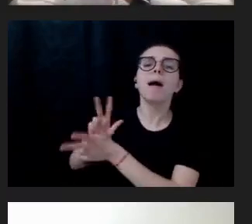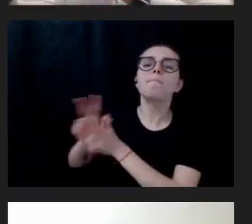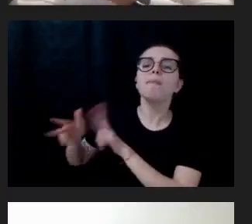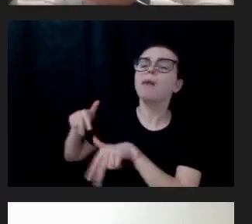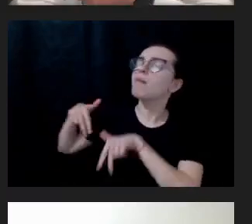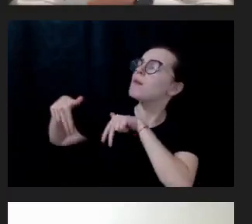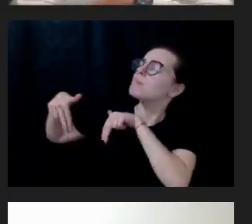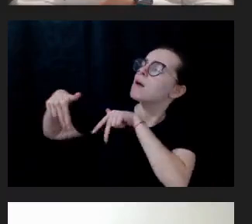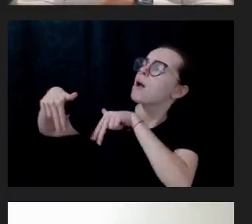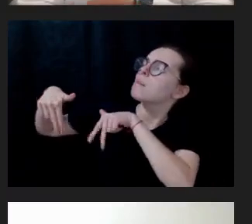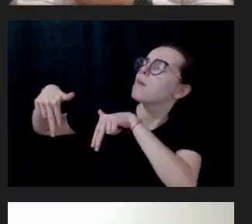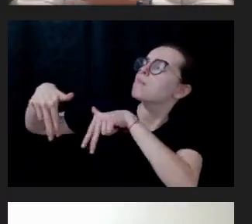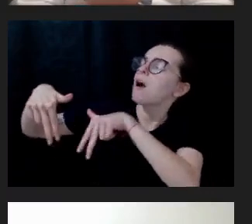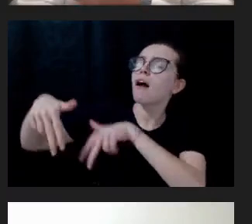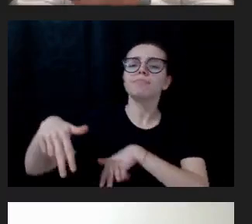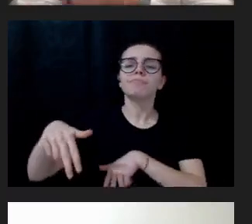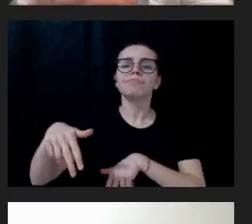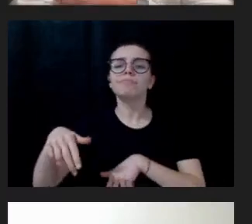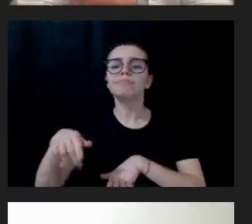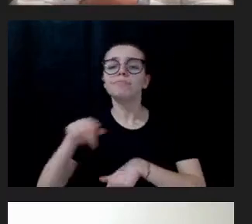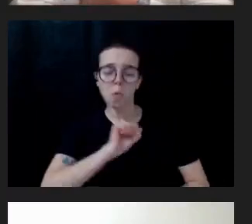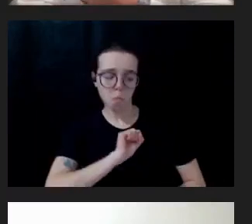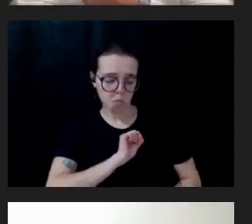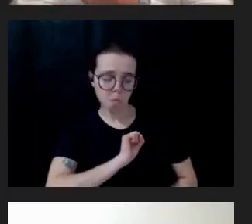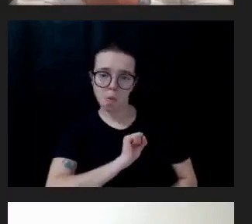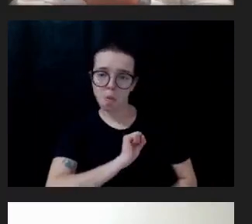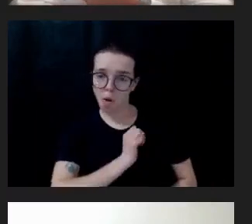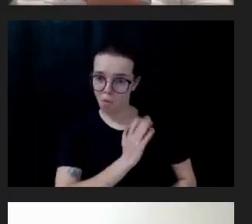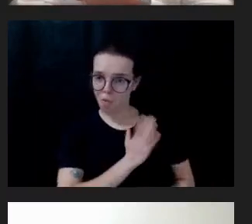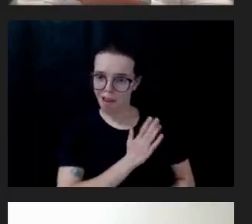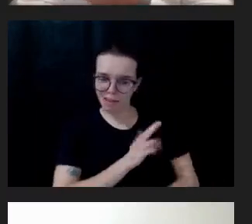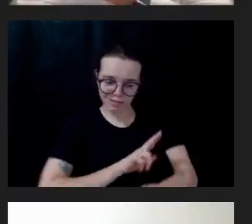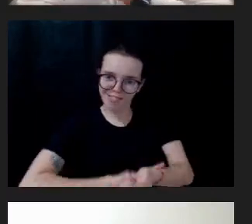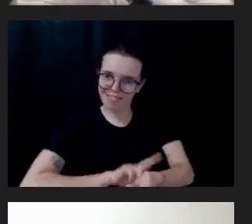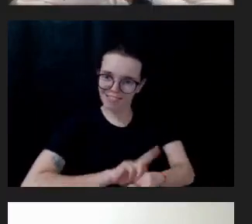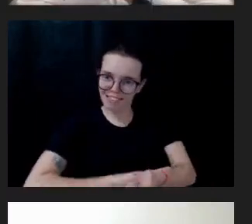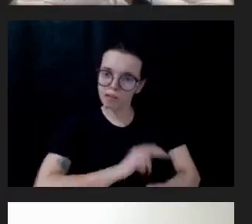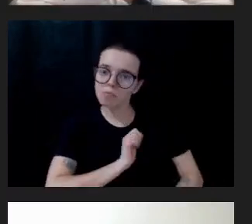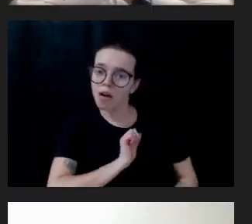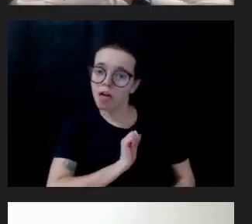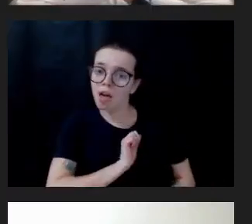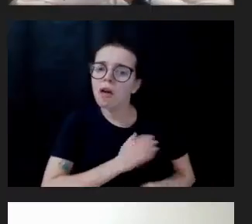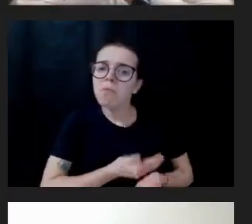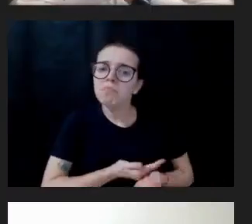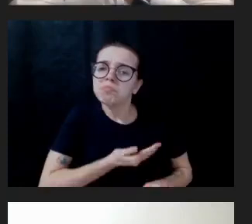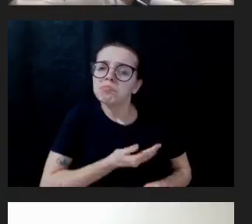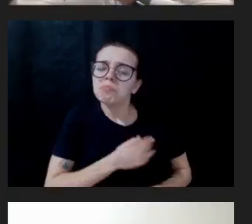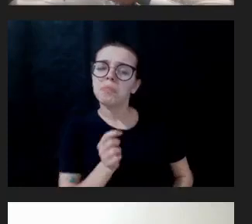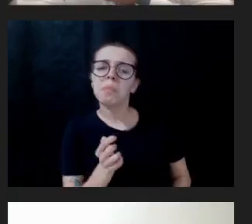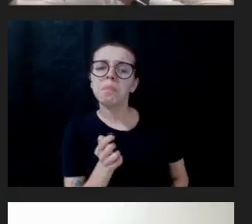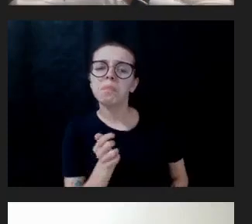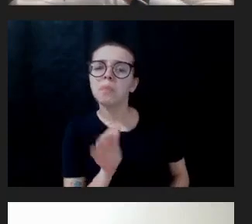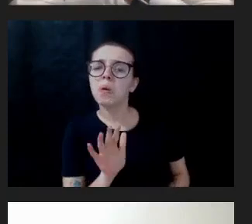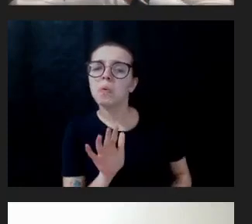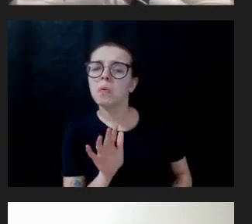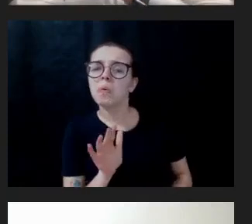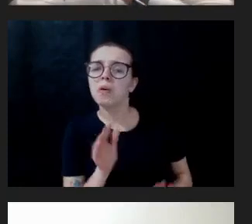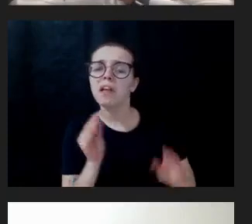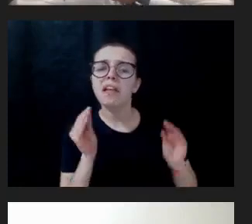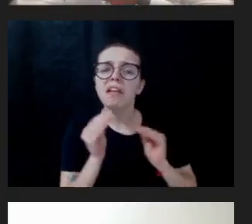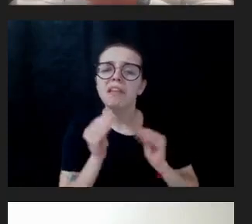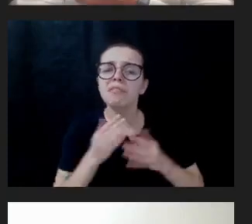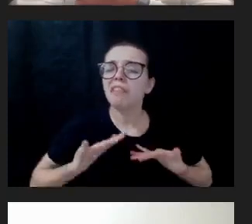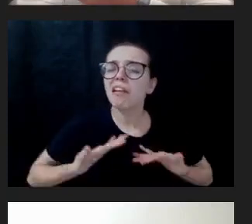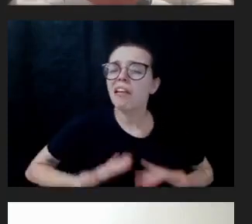conversar, o seu batimento cardíaco subiu muito pouco, é um exercício